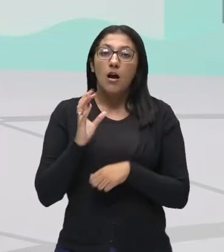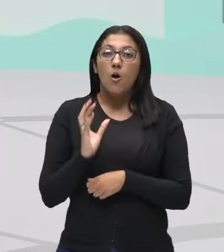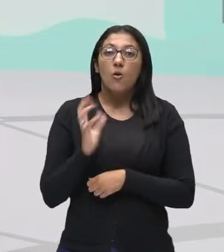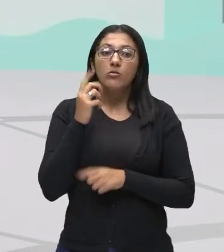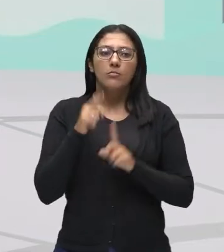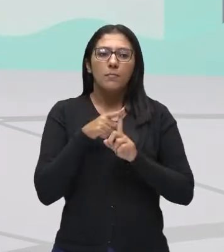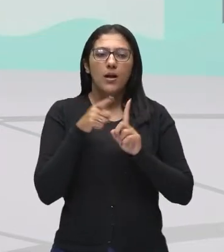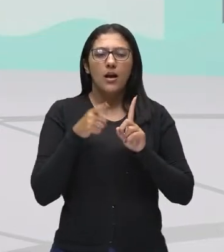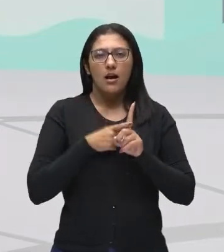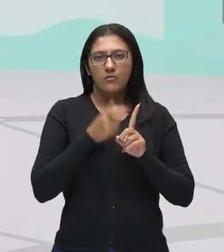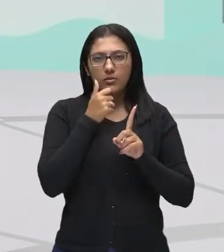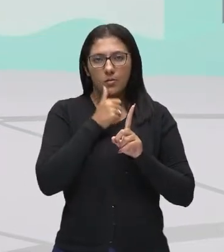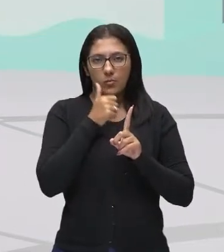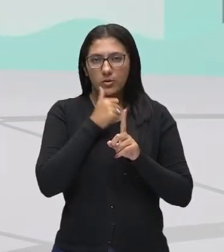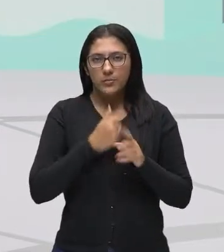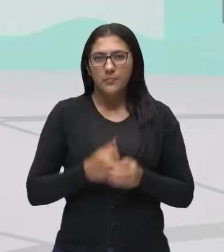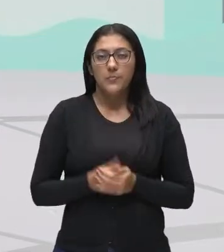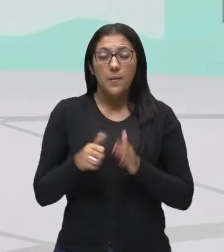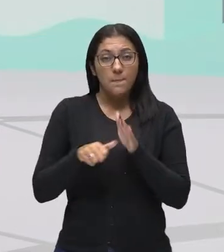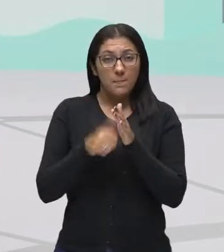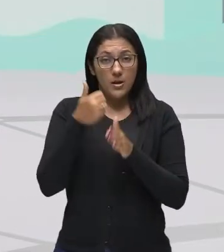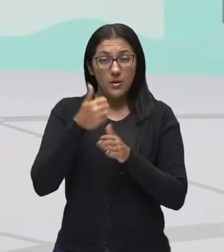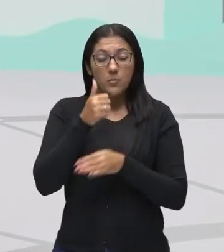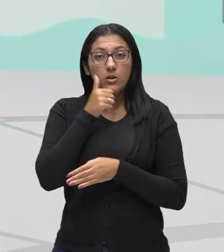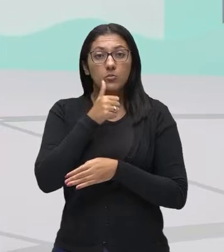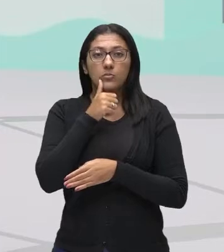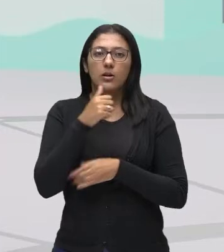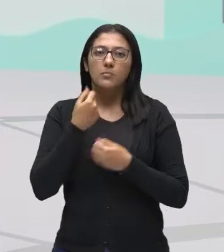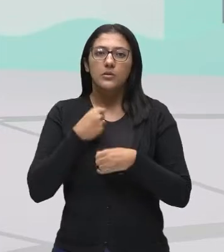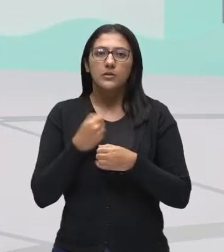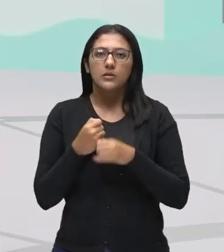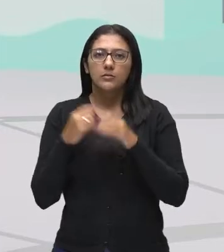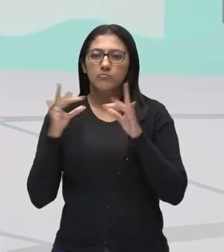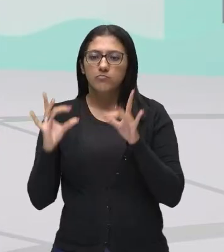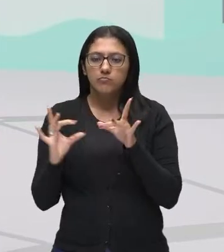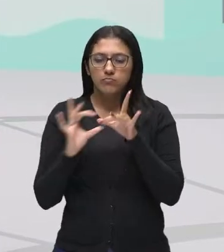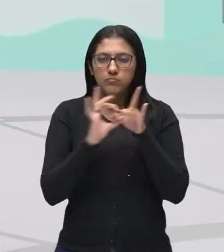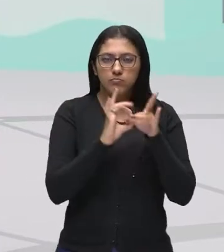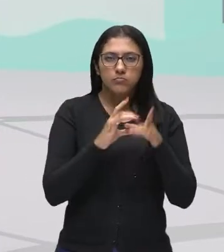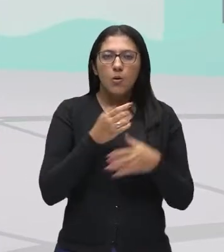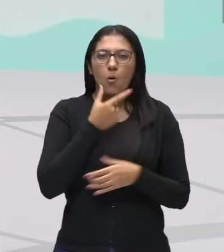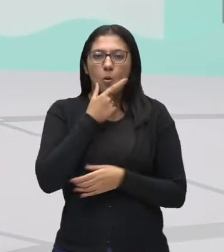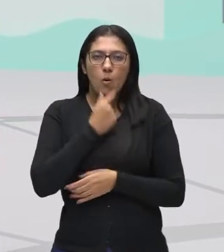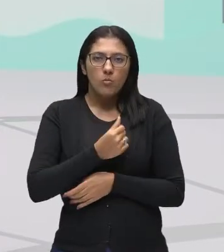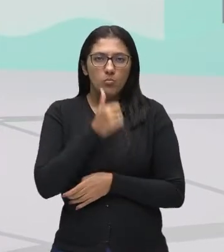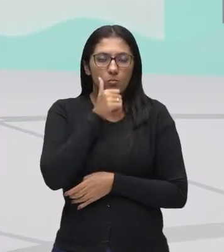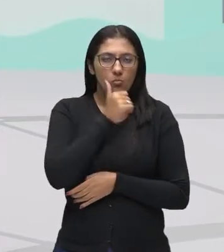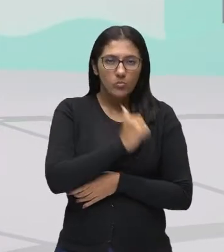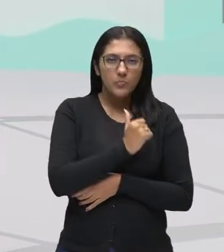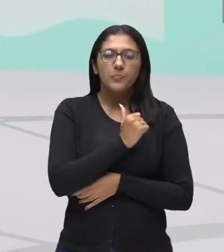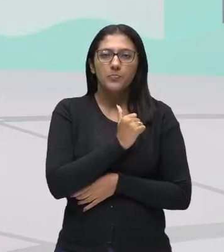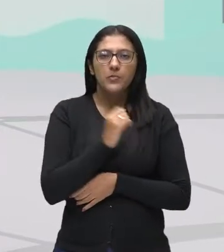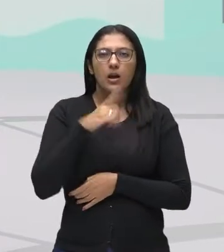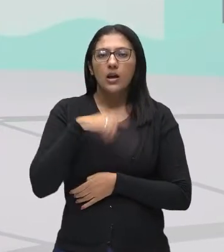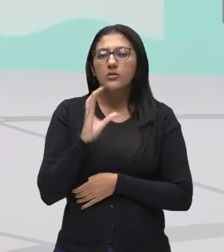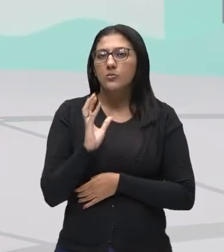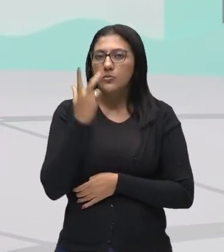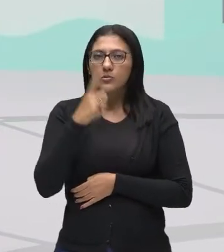grávida. Primeiramente, é necessário que tenha a união do gameta masculino com o feminino. Esse processo é chamado